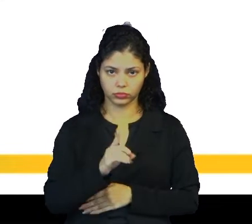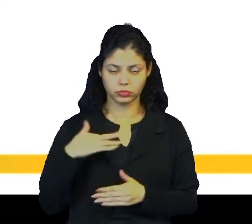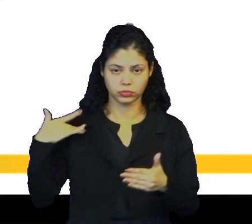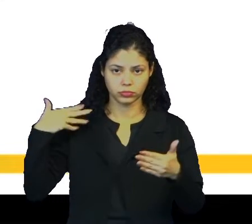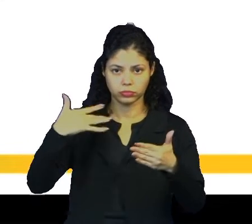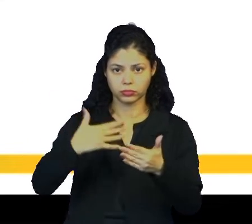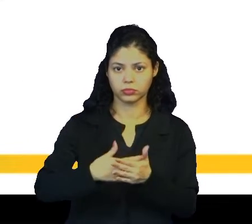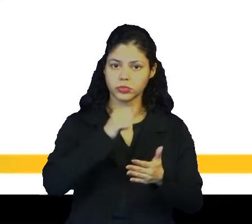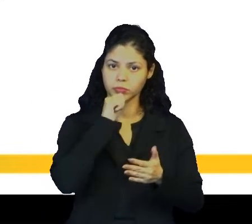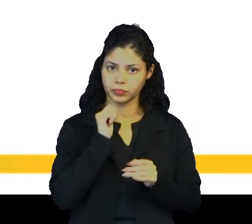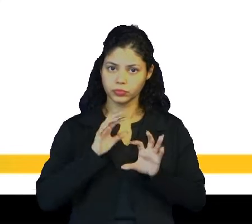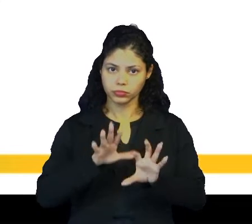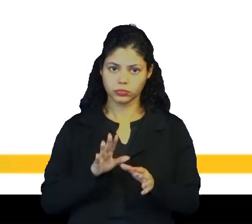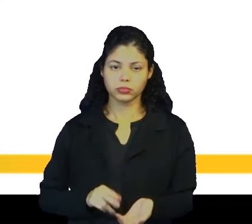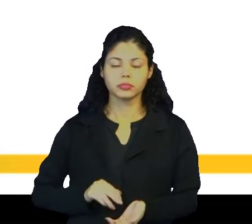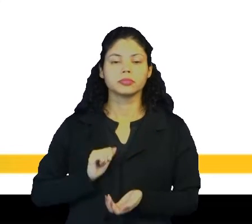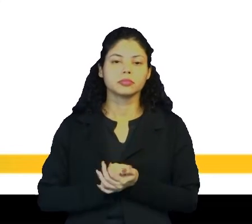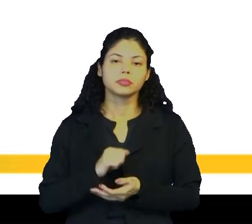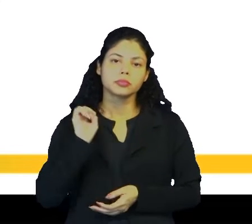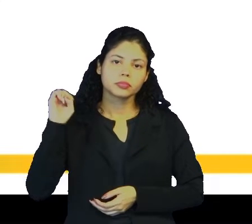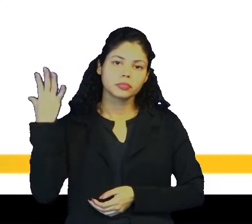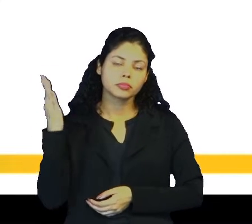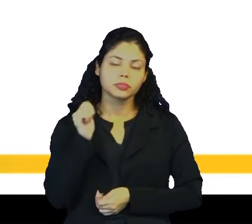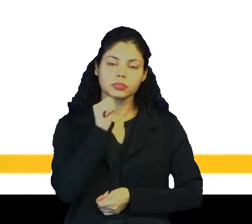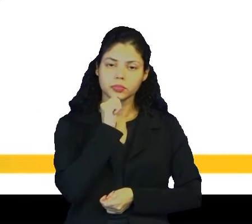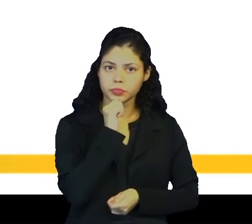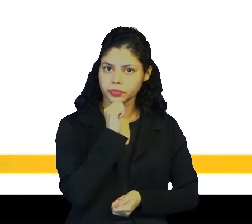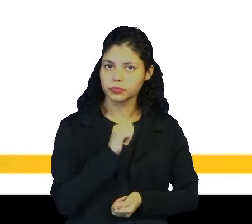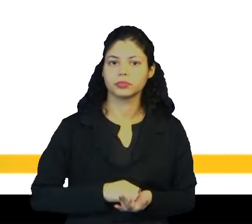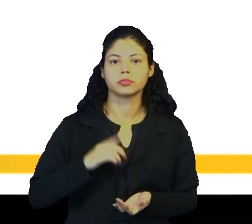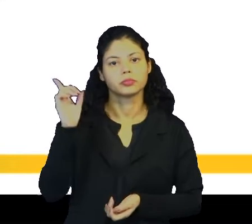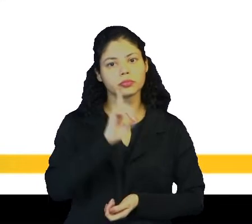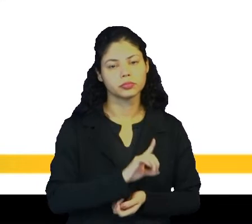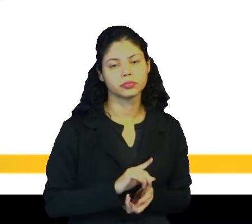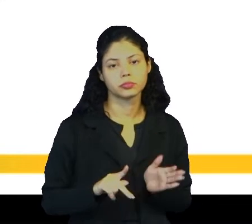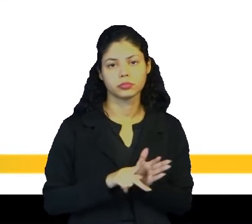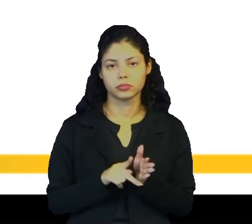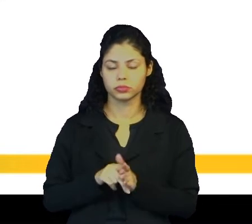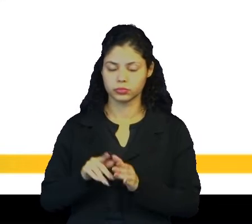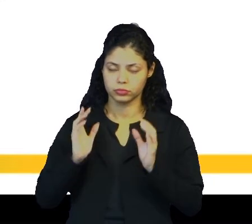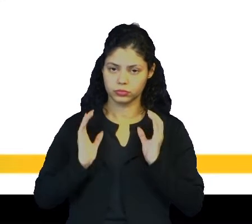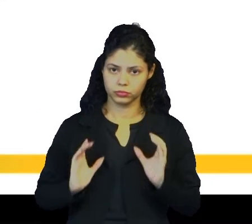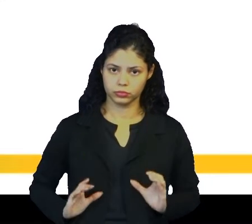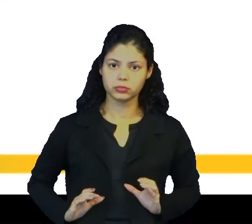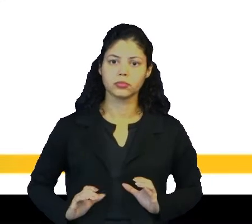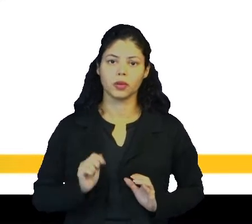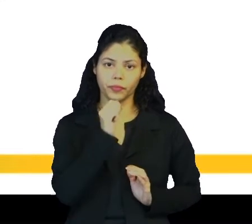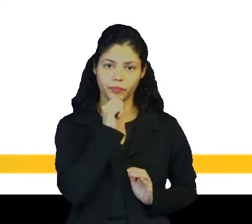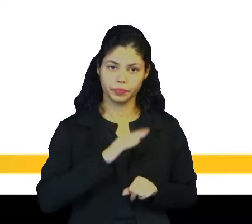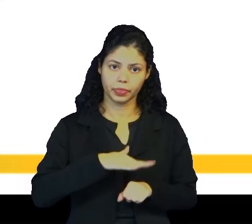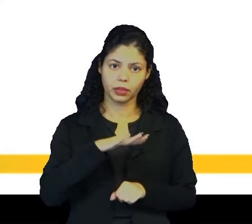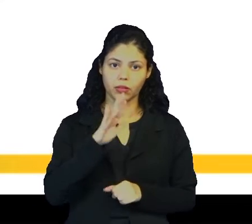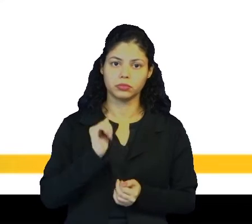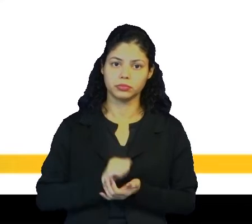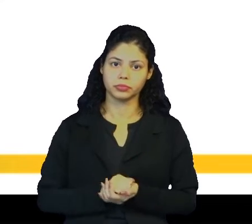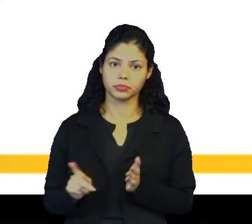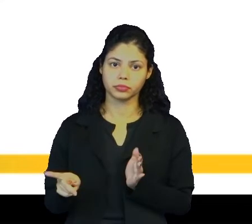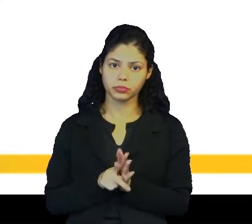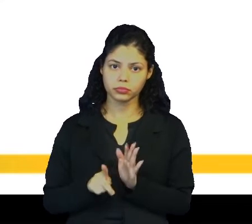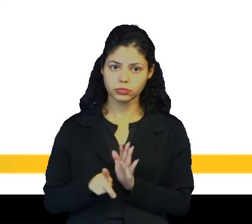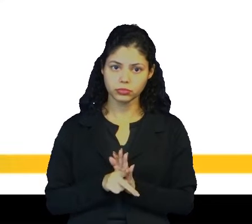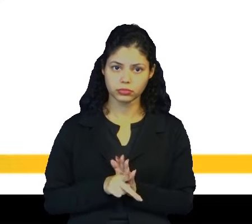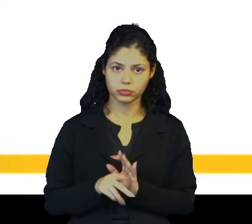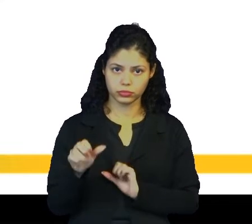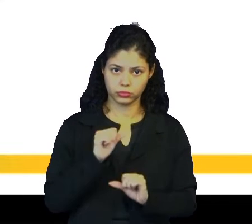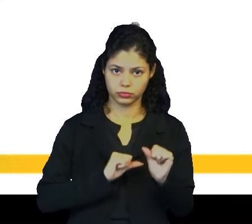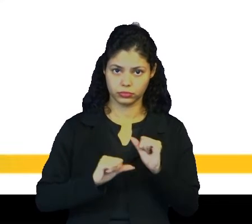avançados, com nessas cartas magnas como elemento central os direitos e deveres dos cidadãos, que não mais súditos, são estabelecidos